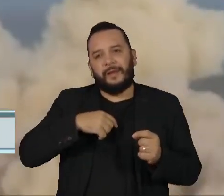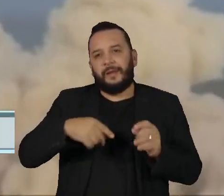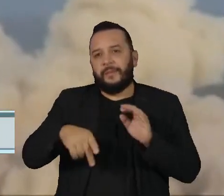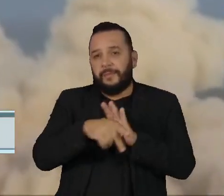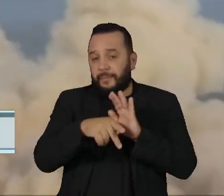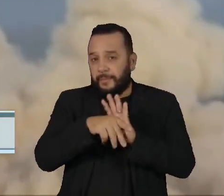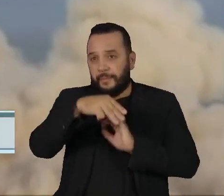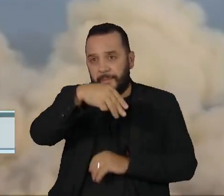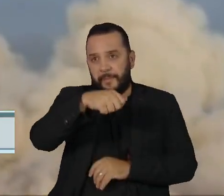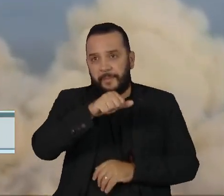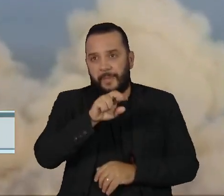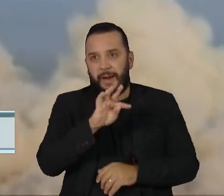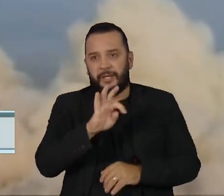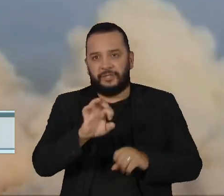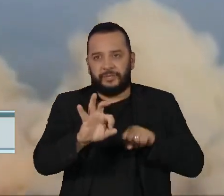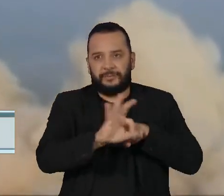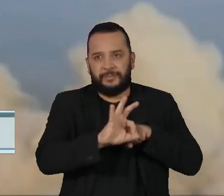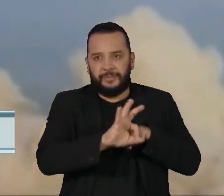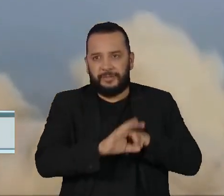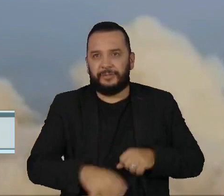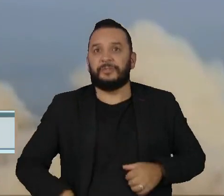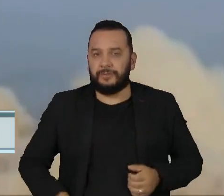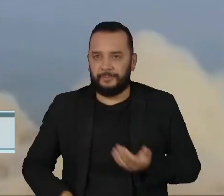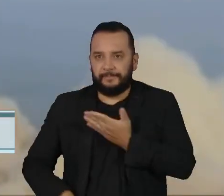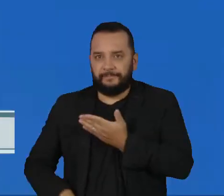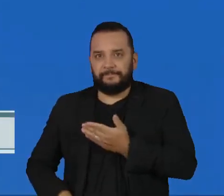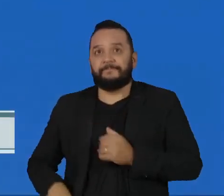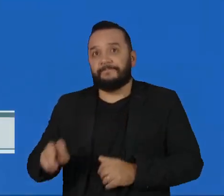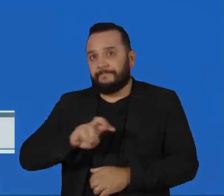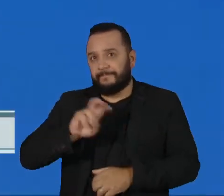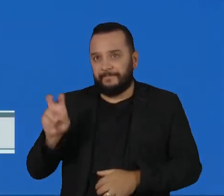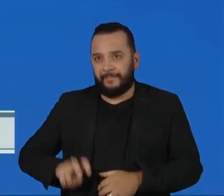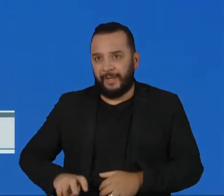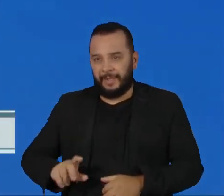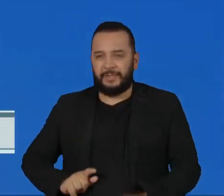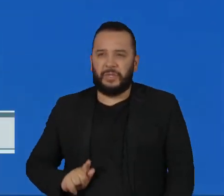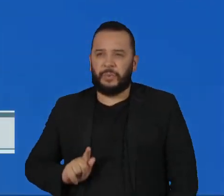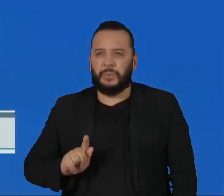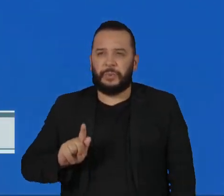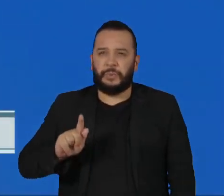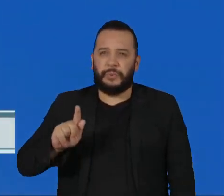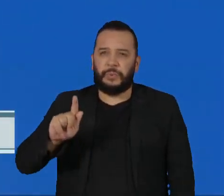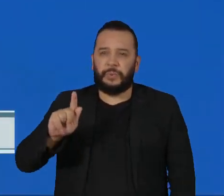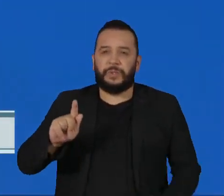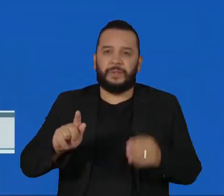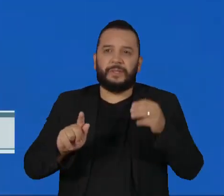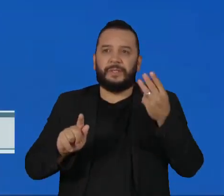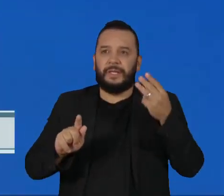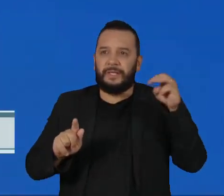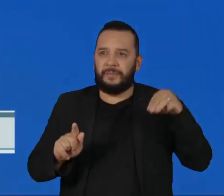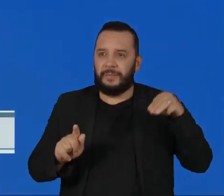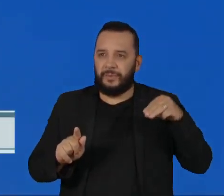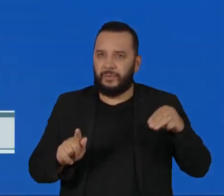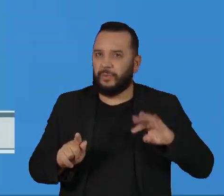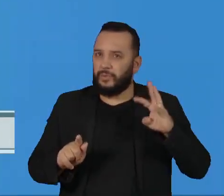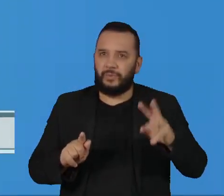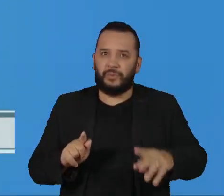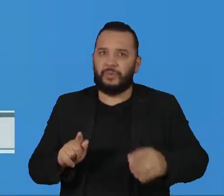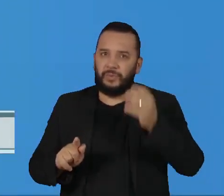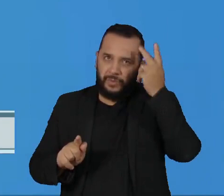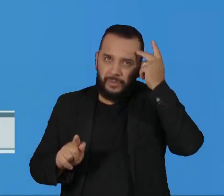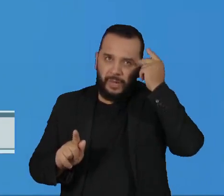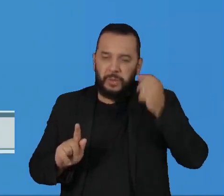da SpaceX em Boca Chica, no Texas. Nos 3 primeiros minutos, aparentemente, estava tudo